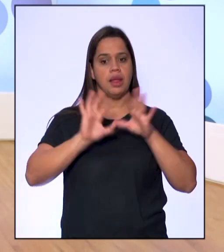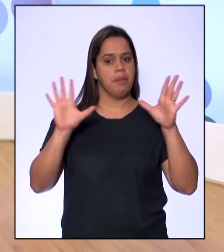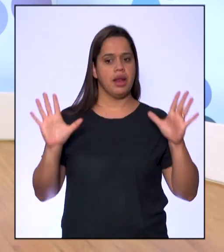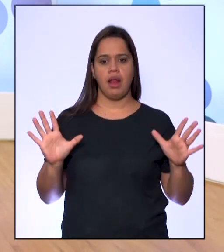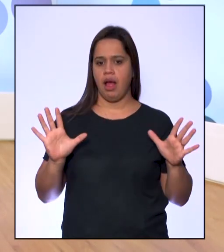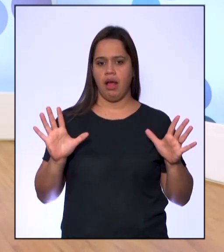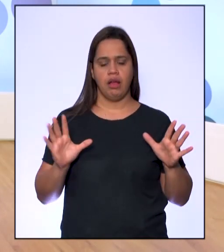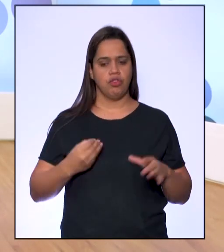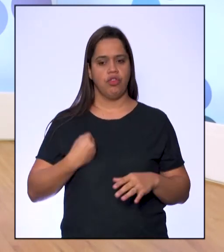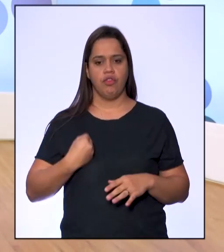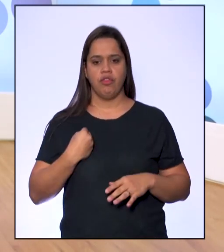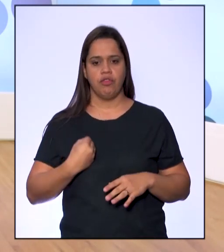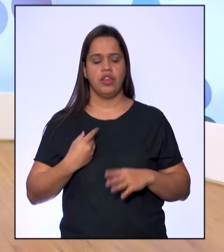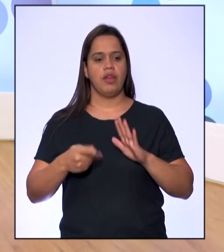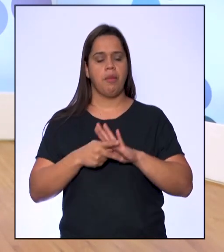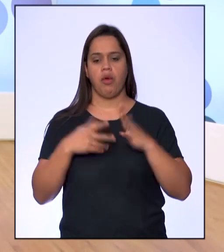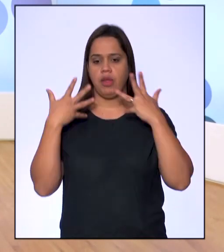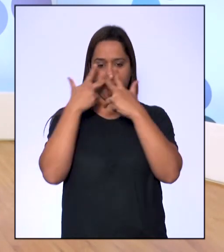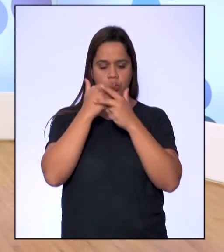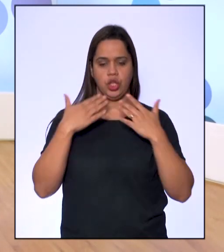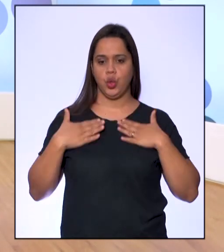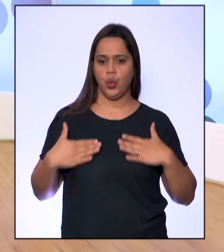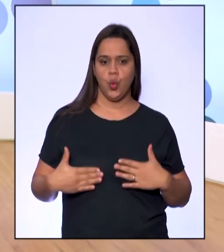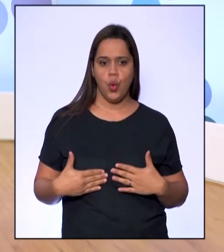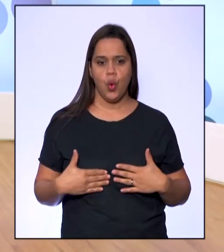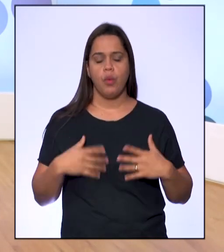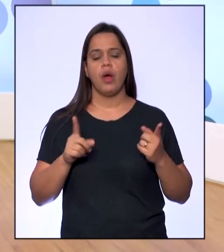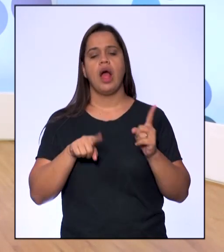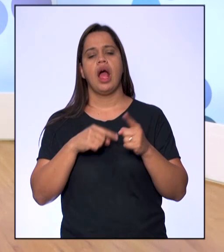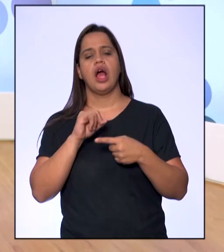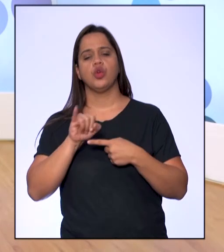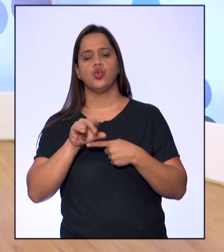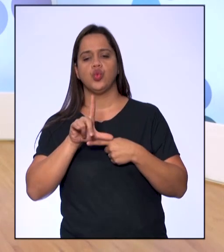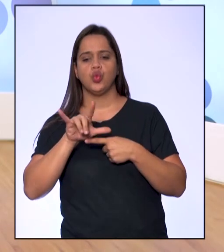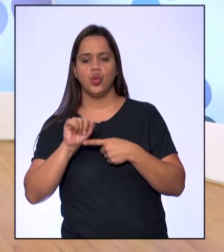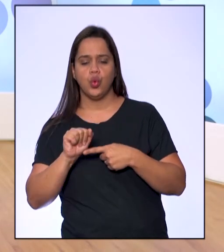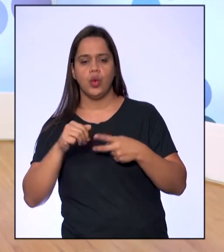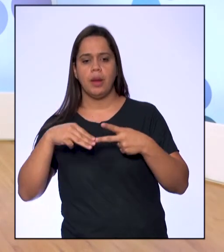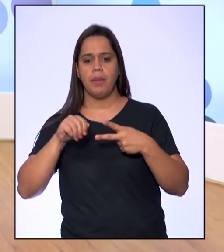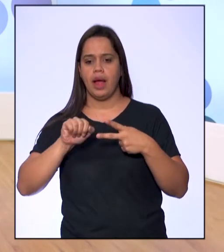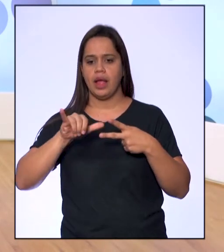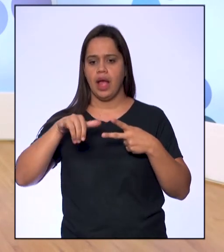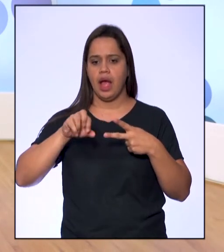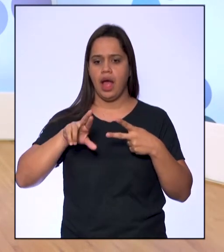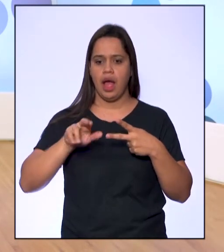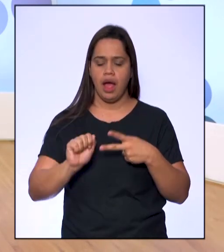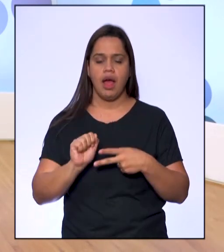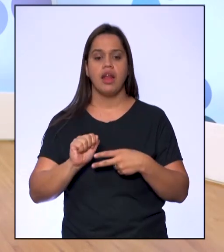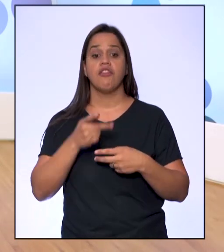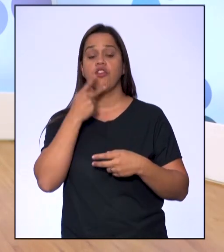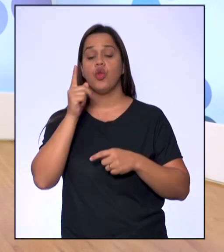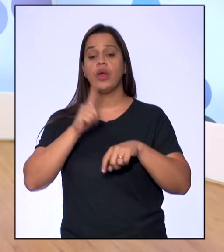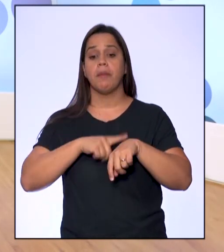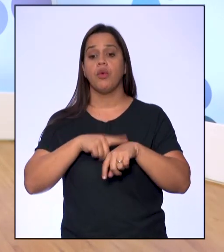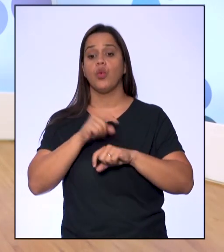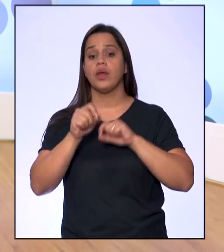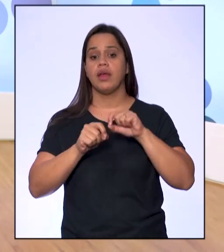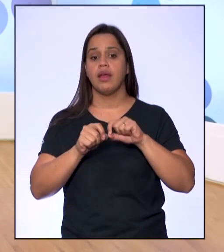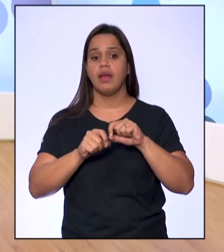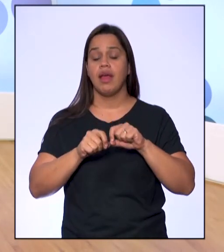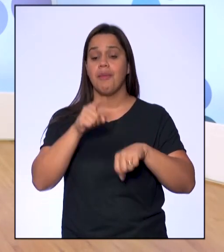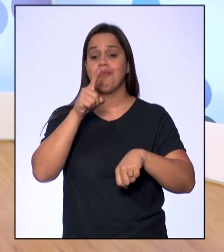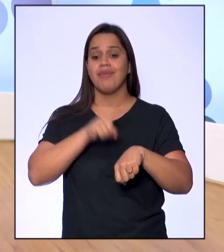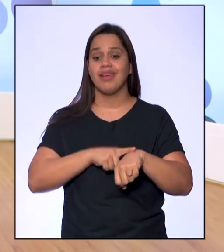liberdade de expressão, por estética Sim. também. A Júlia e a Maiara responderam que é o querer do momento. Enfim, cada